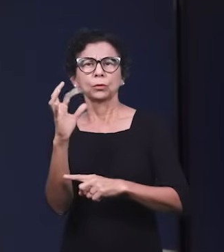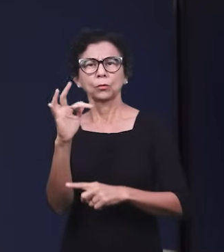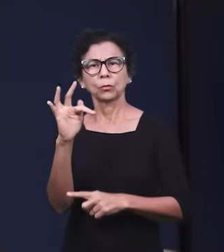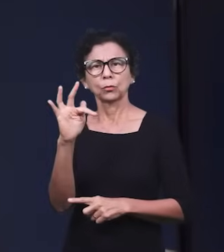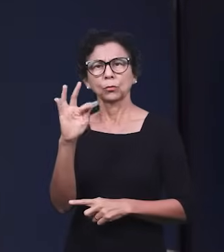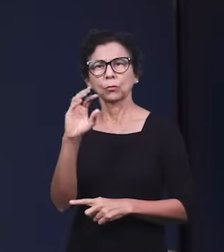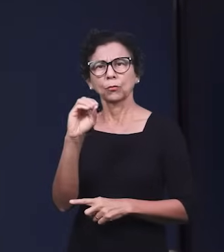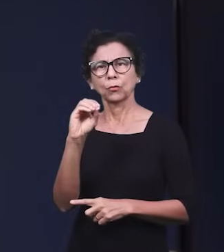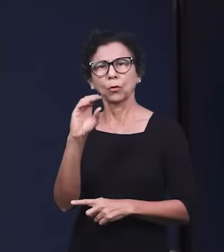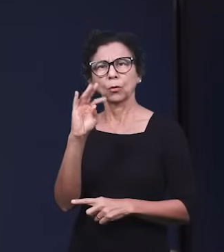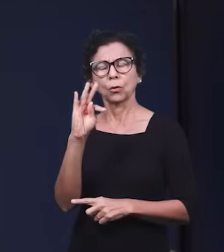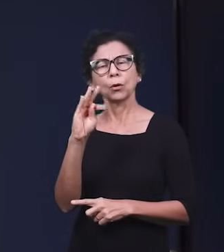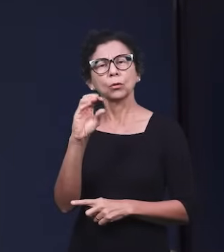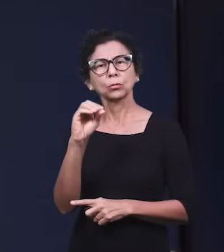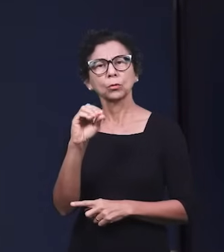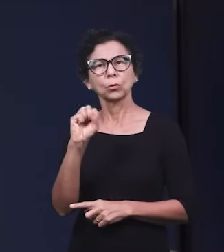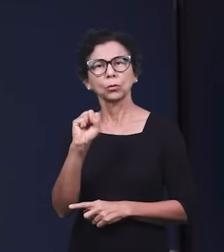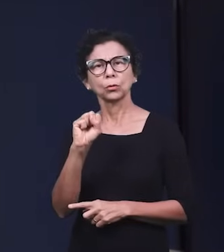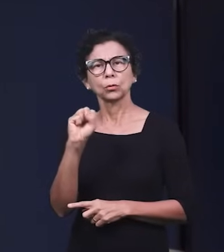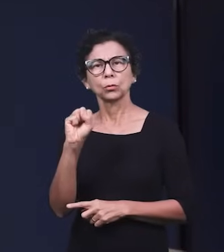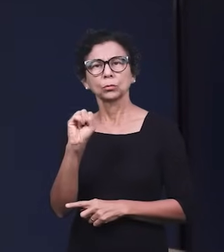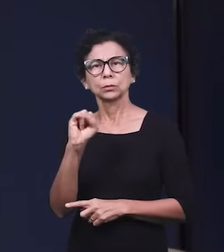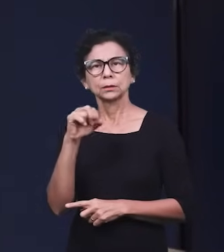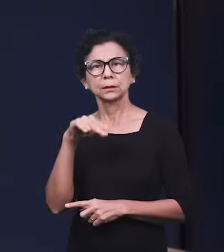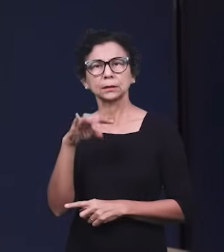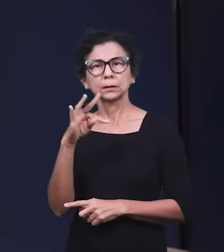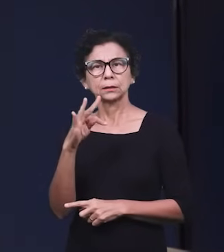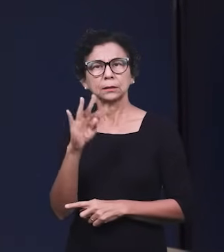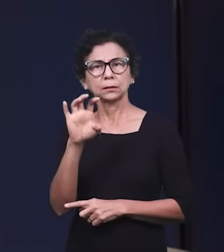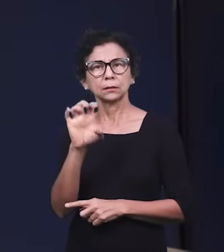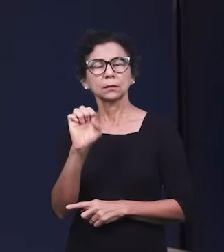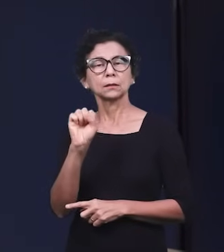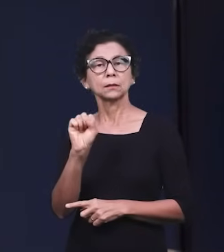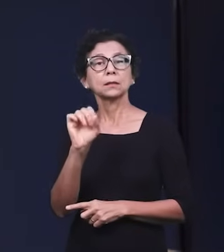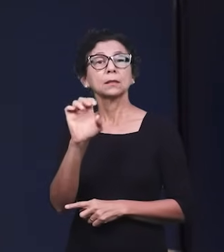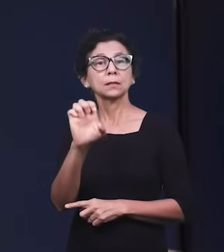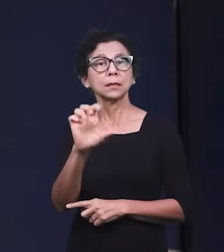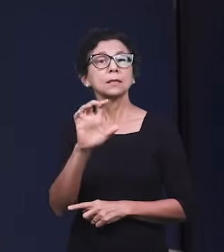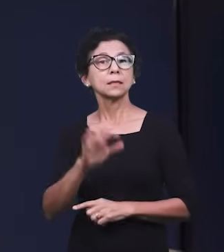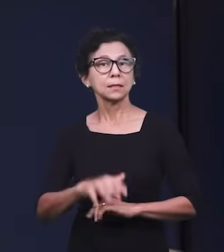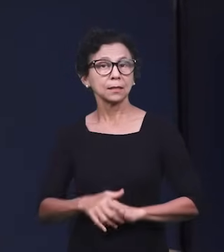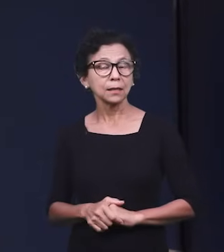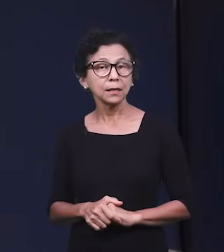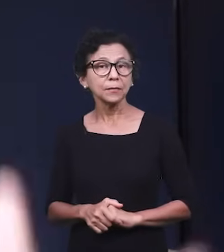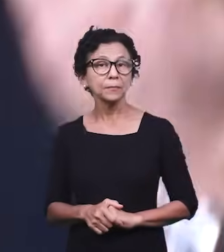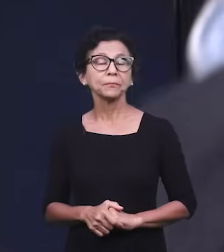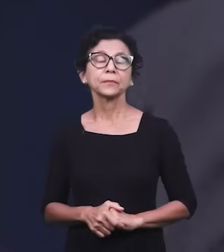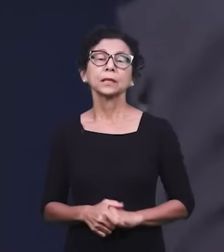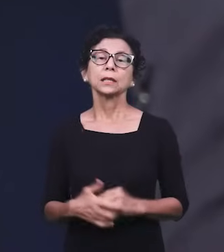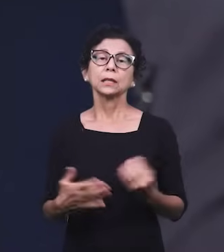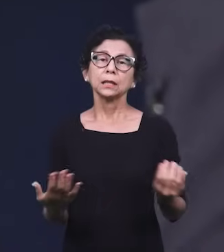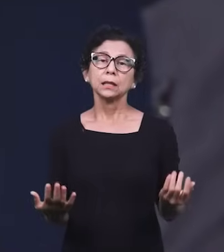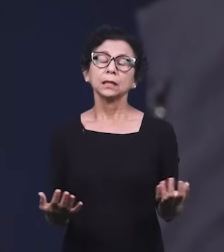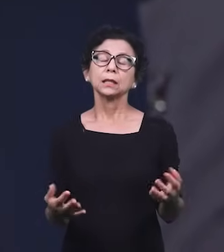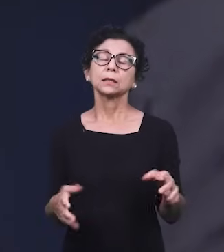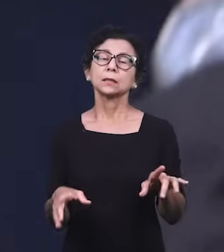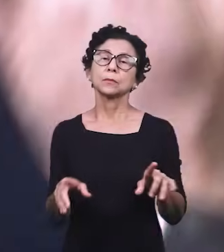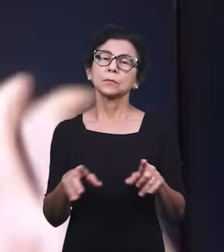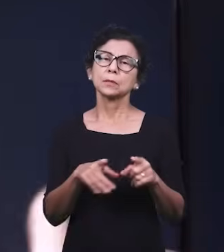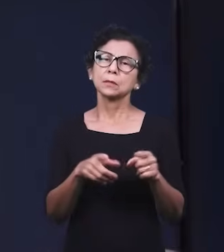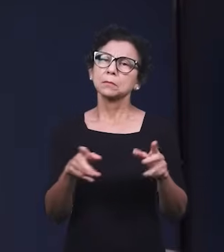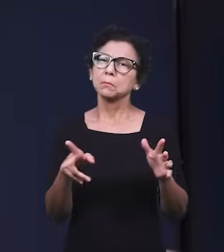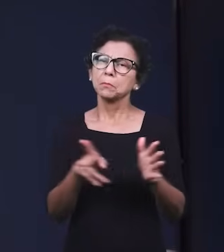algas e também algumas B que elas conseguem então produzir né seus próprios foto